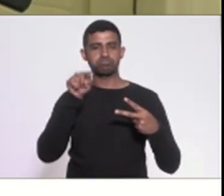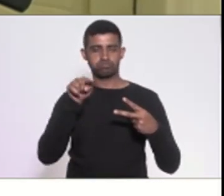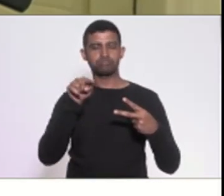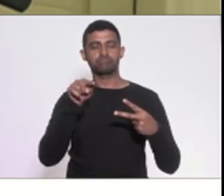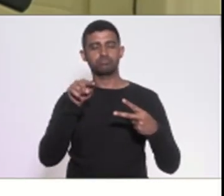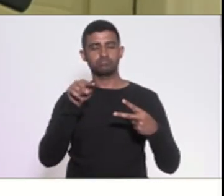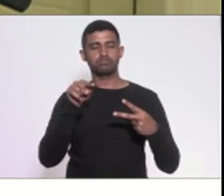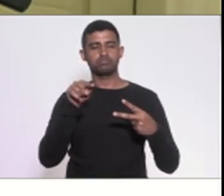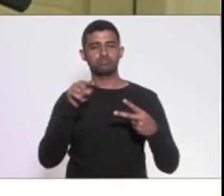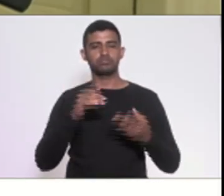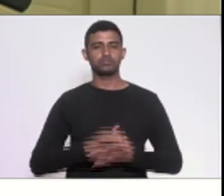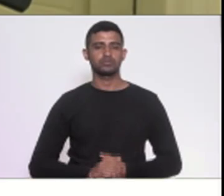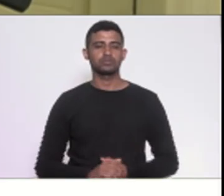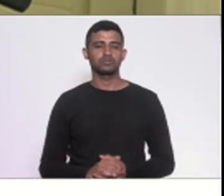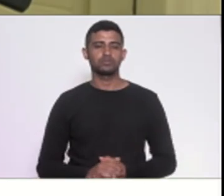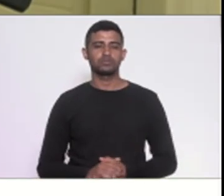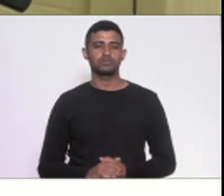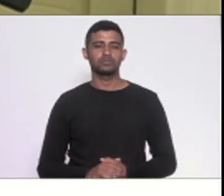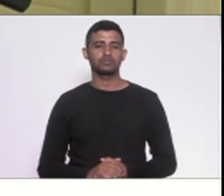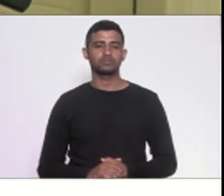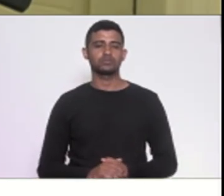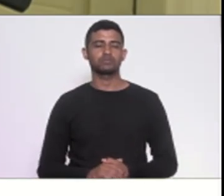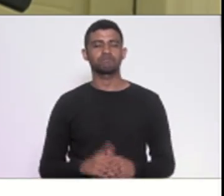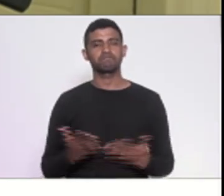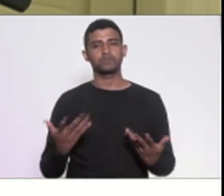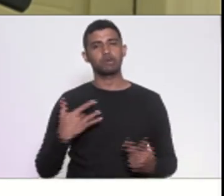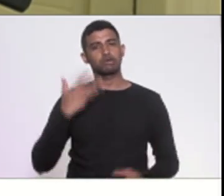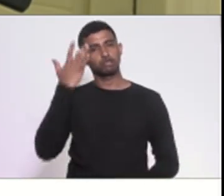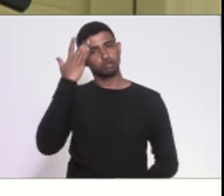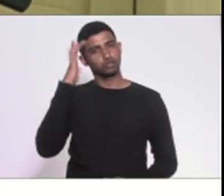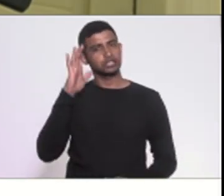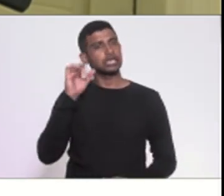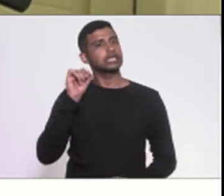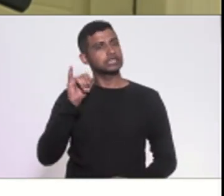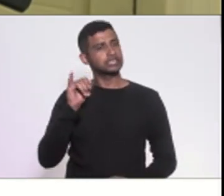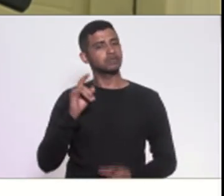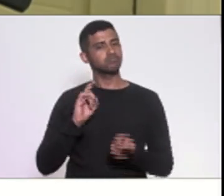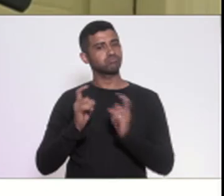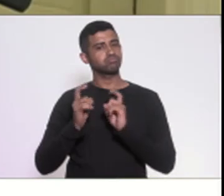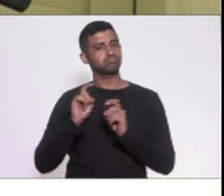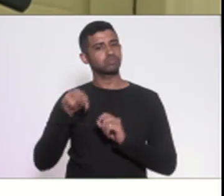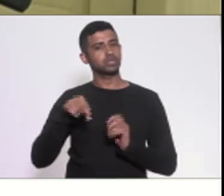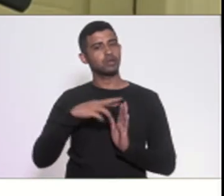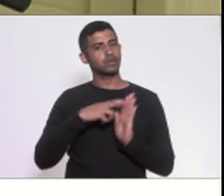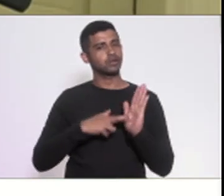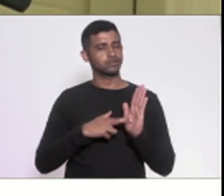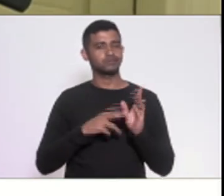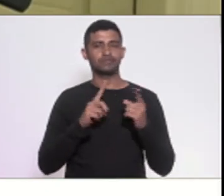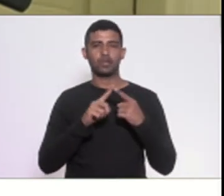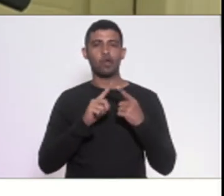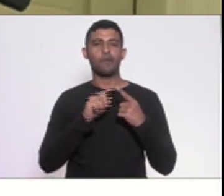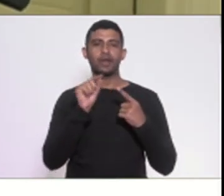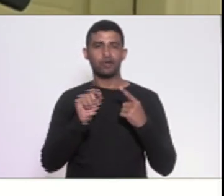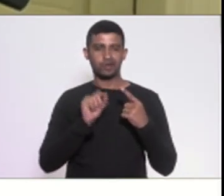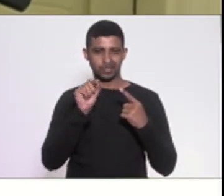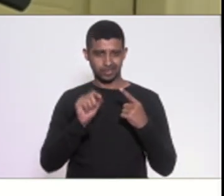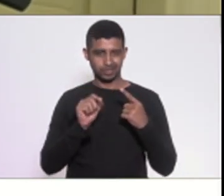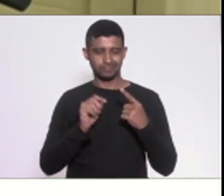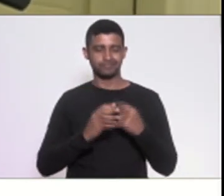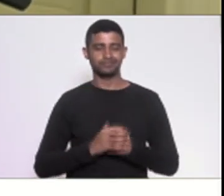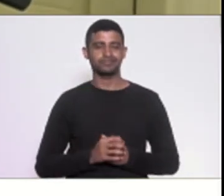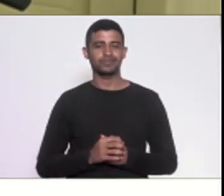nessa conjuntura atual, e eu não sei se foi tratado aqui no relatório. Uma é a questão